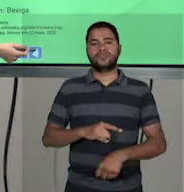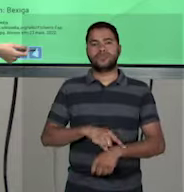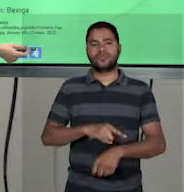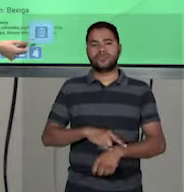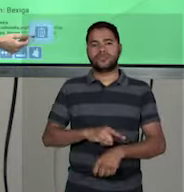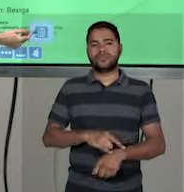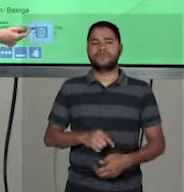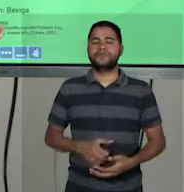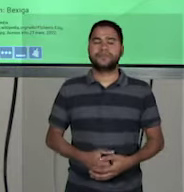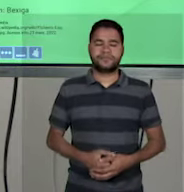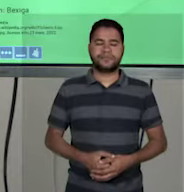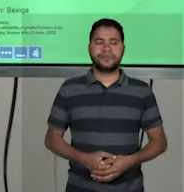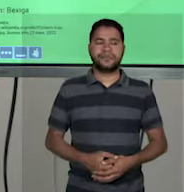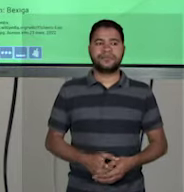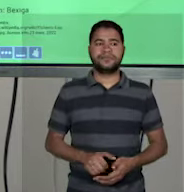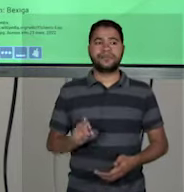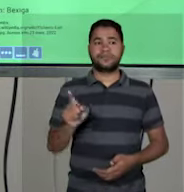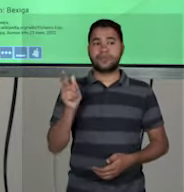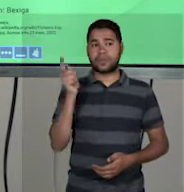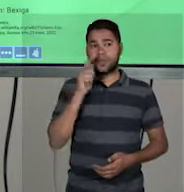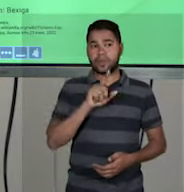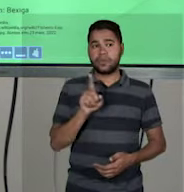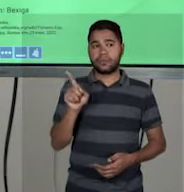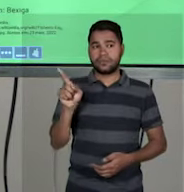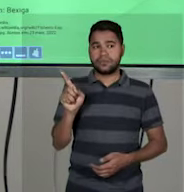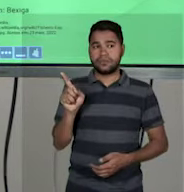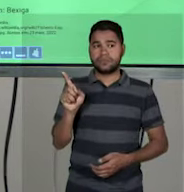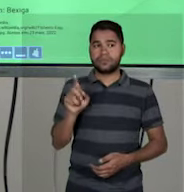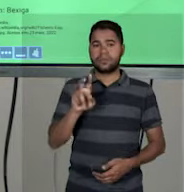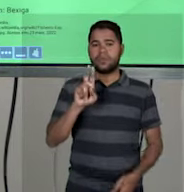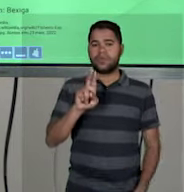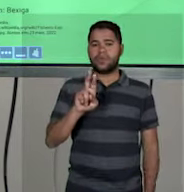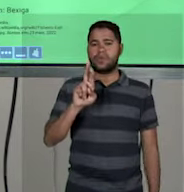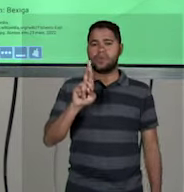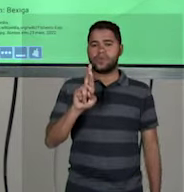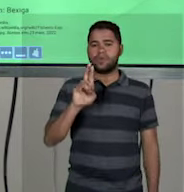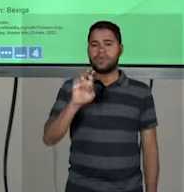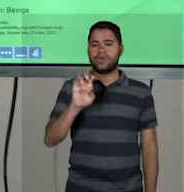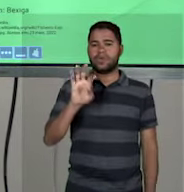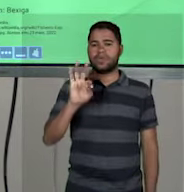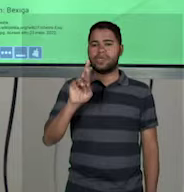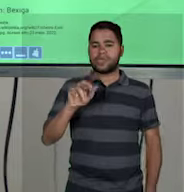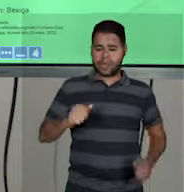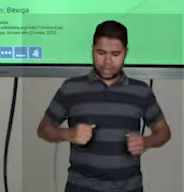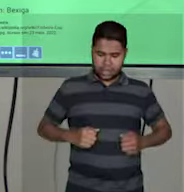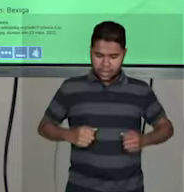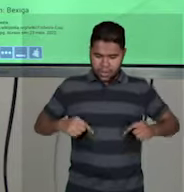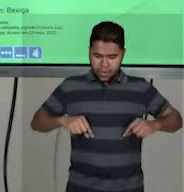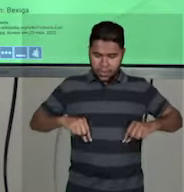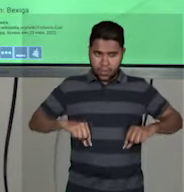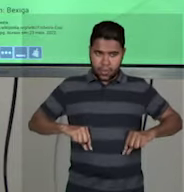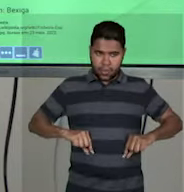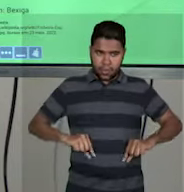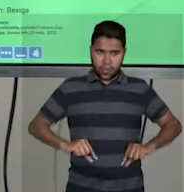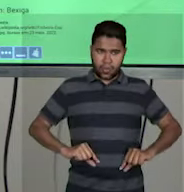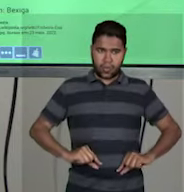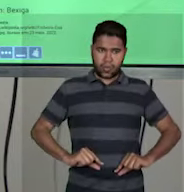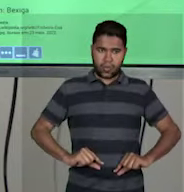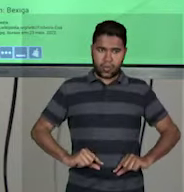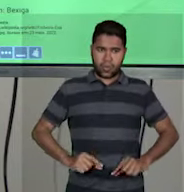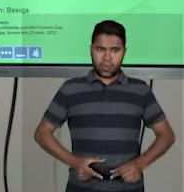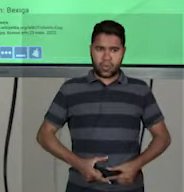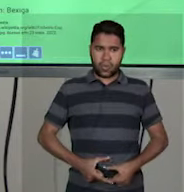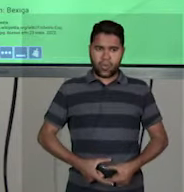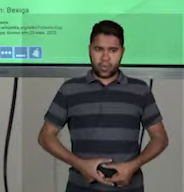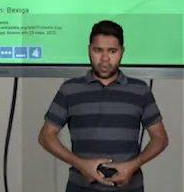urina. Aqui, ó, a gente consegue ver os ureteres que tá vindo lá dos rins, os dois canais que